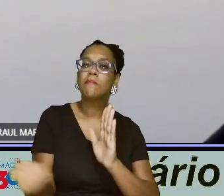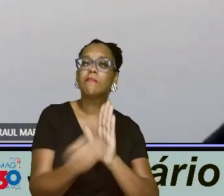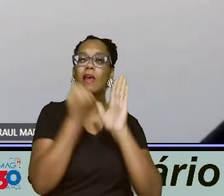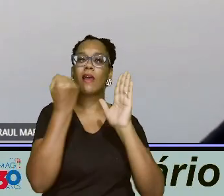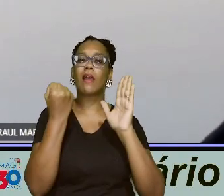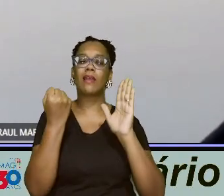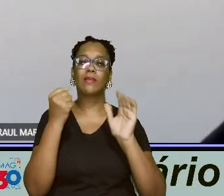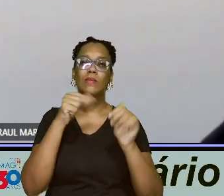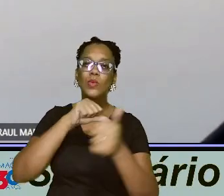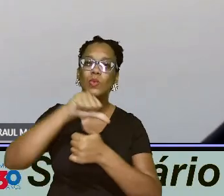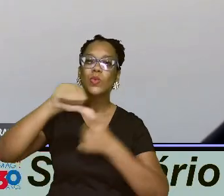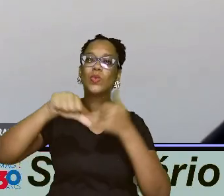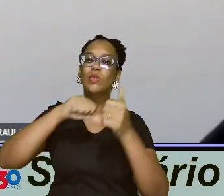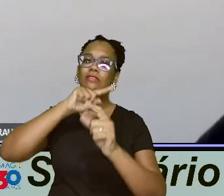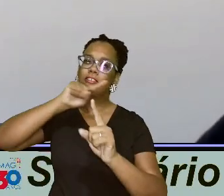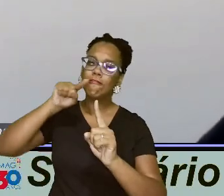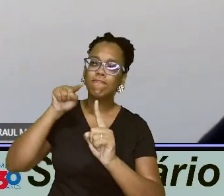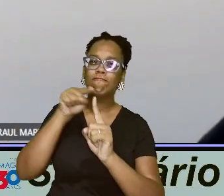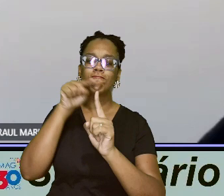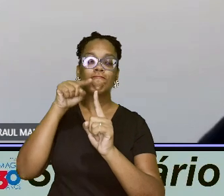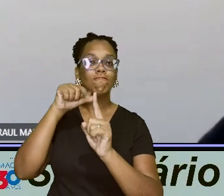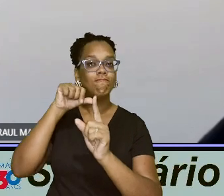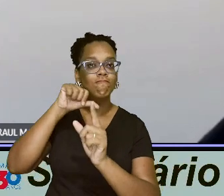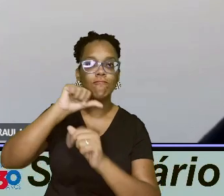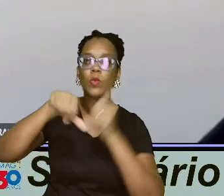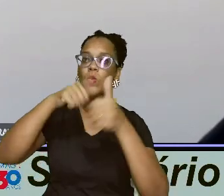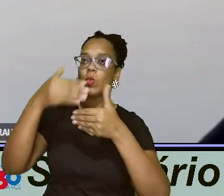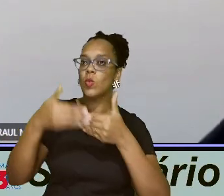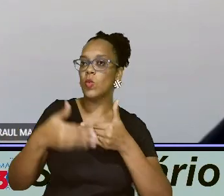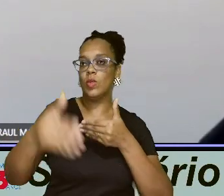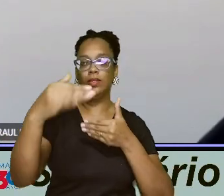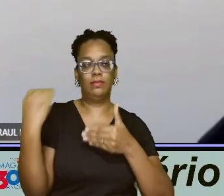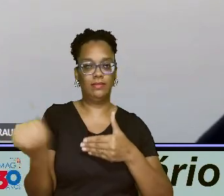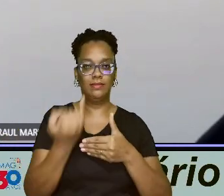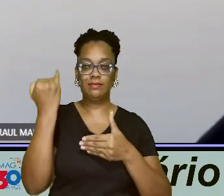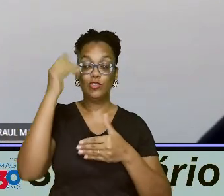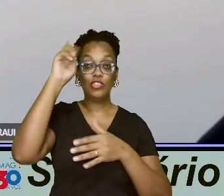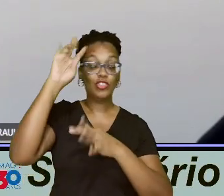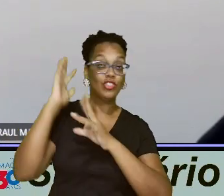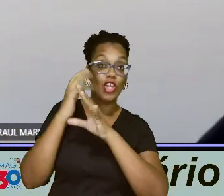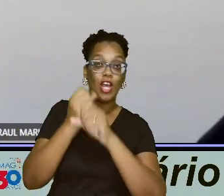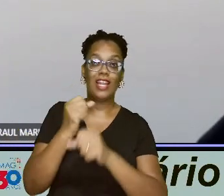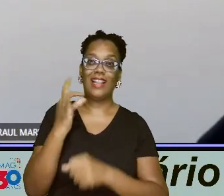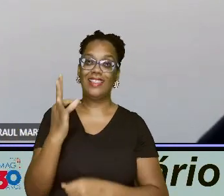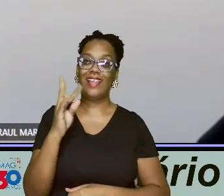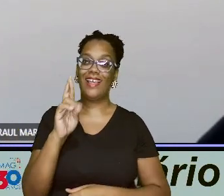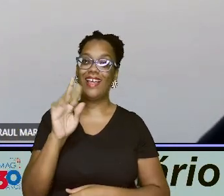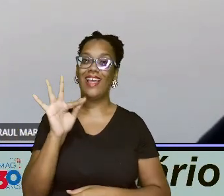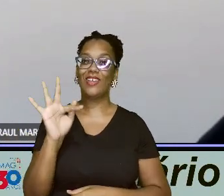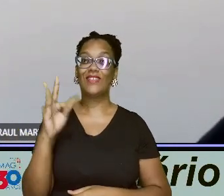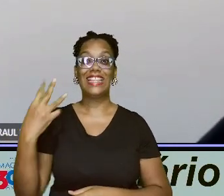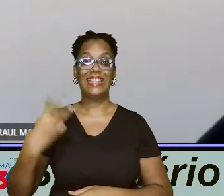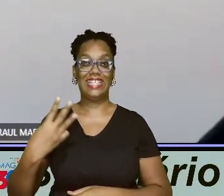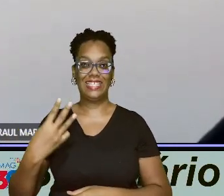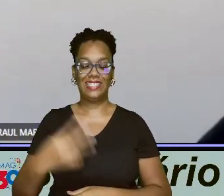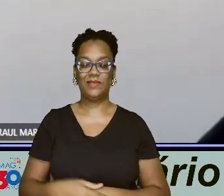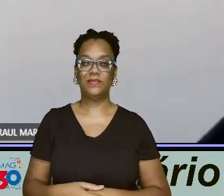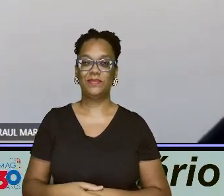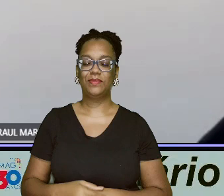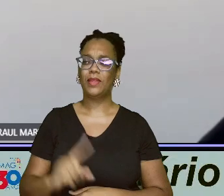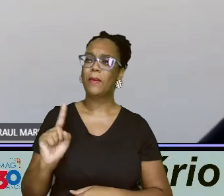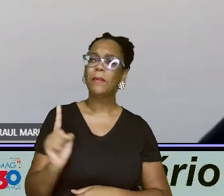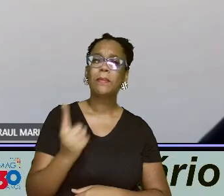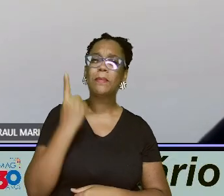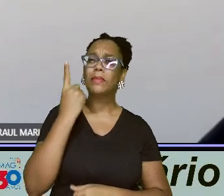ponto de mudança importantíssimo na história do TRF3. Foi o primeiro evento, se